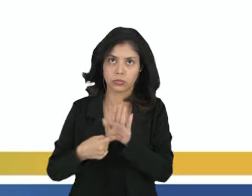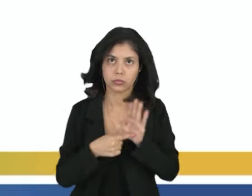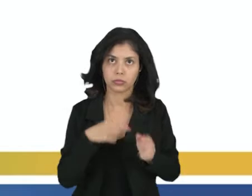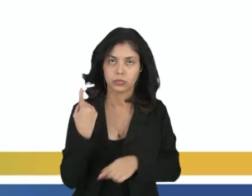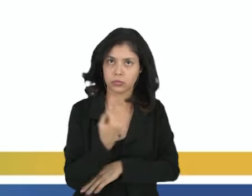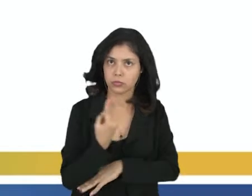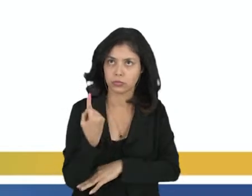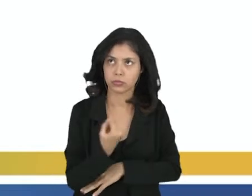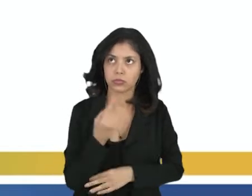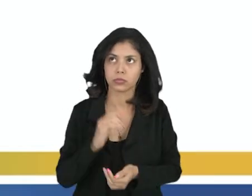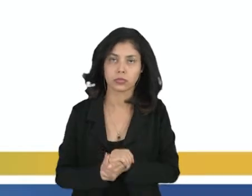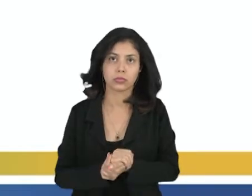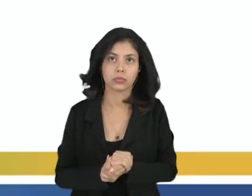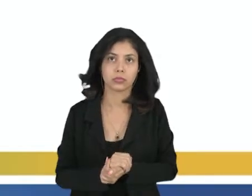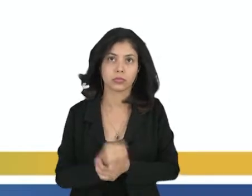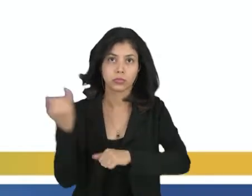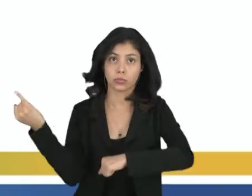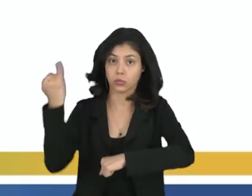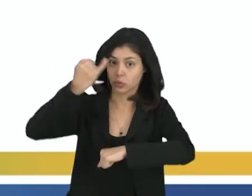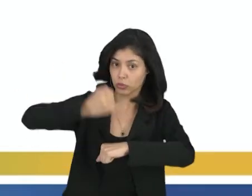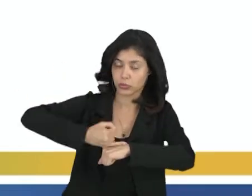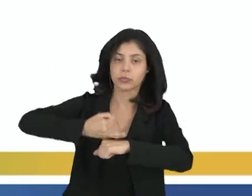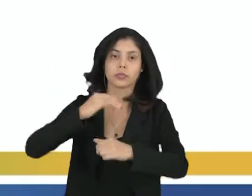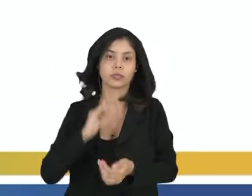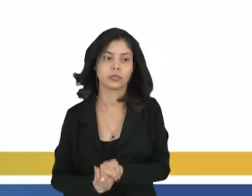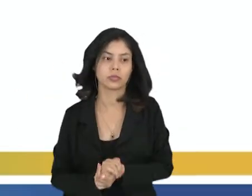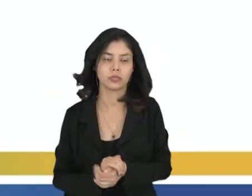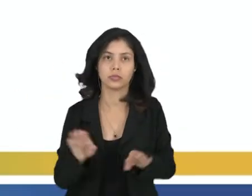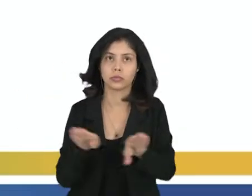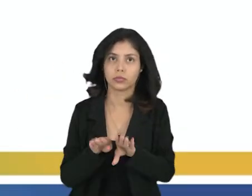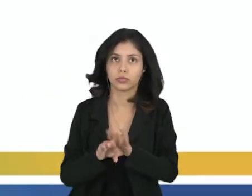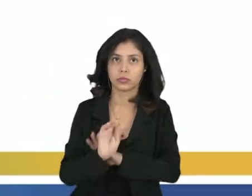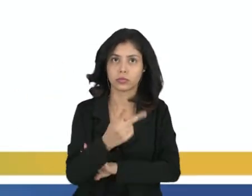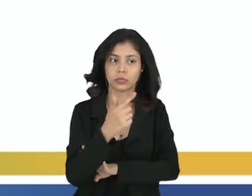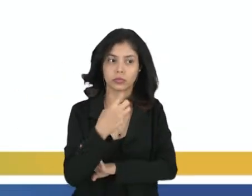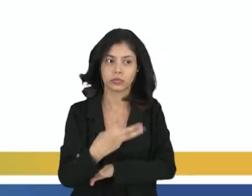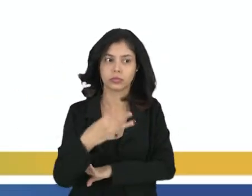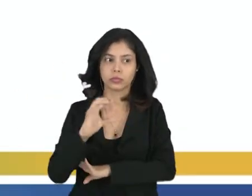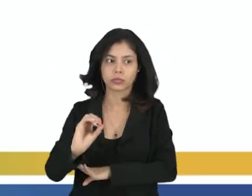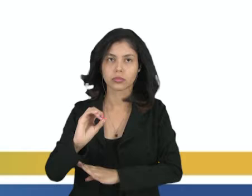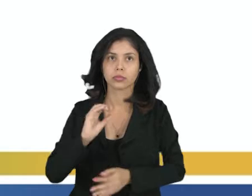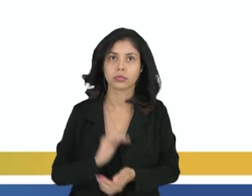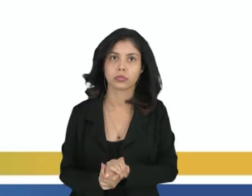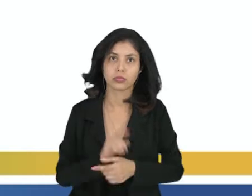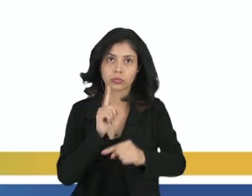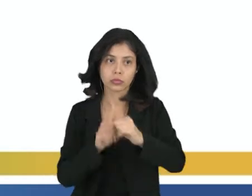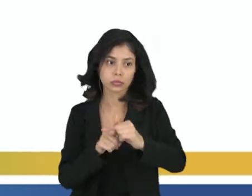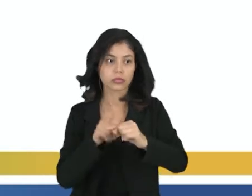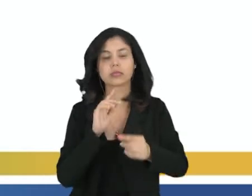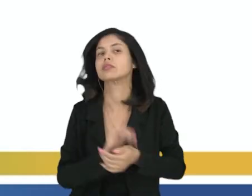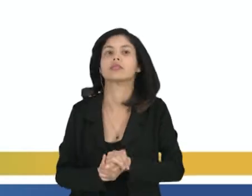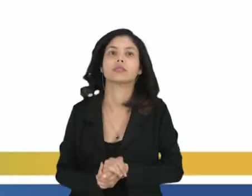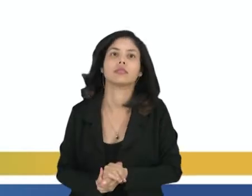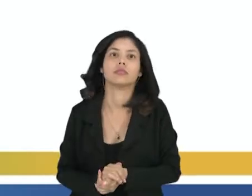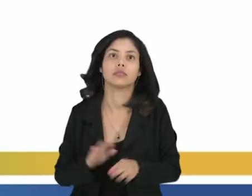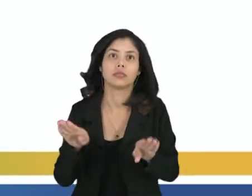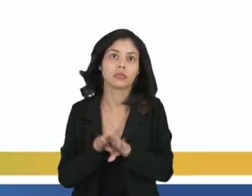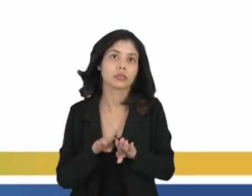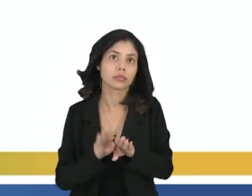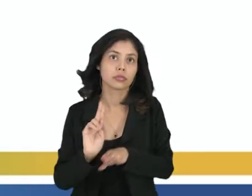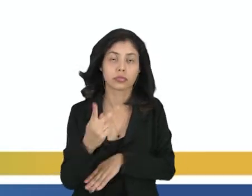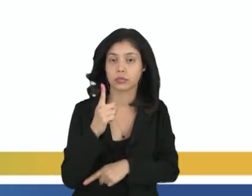representados como um único cátion, o hidrônio, H3O positivo. Então, a gente pode representá-lo como